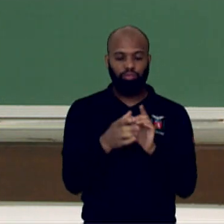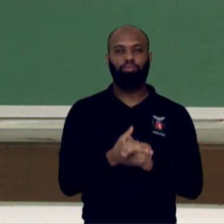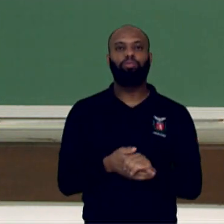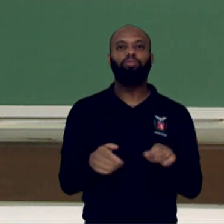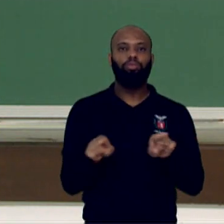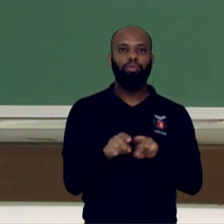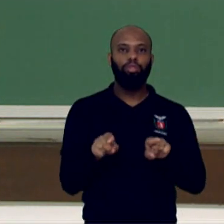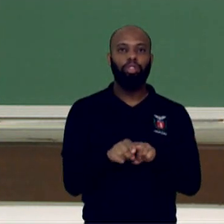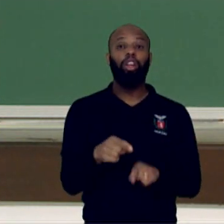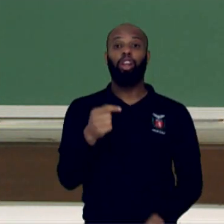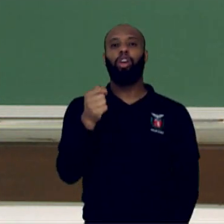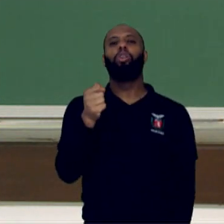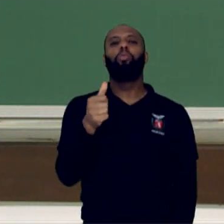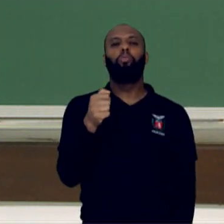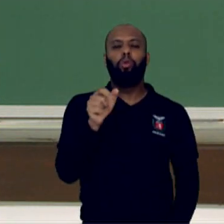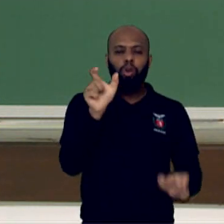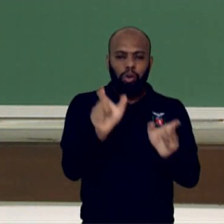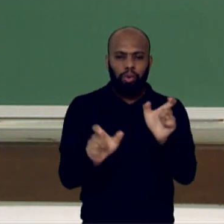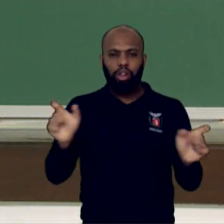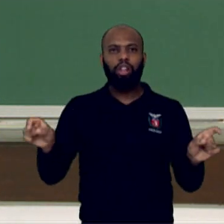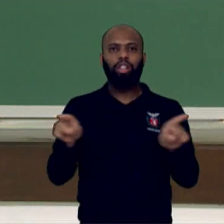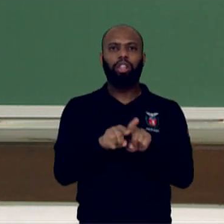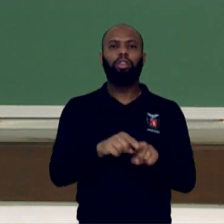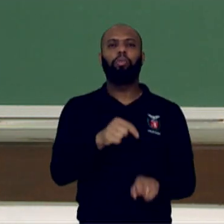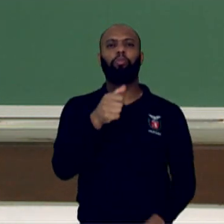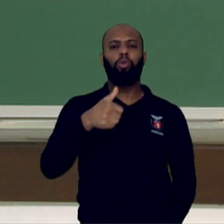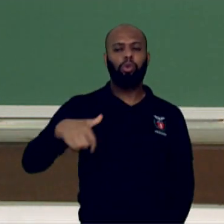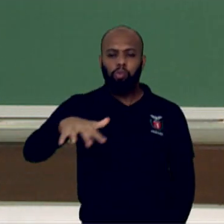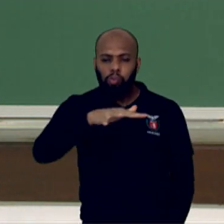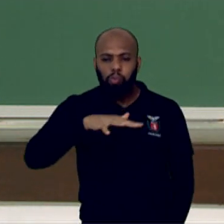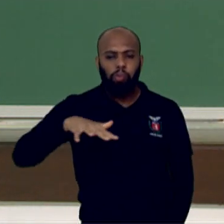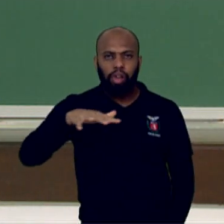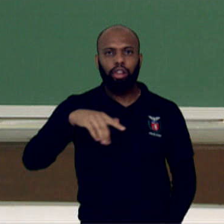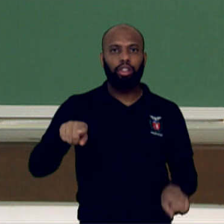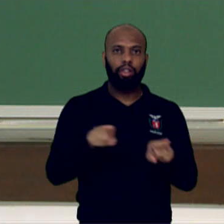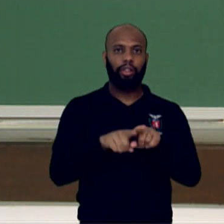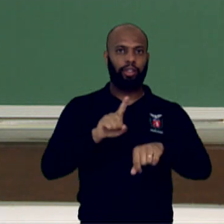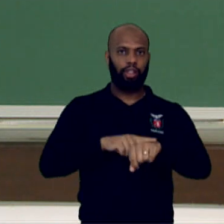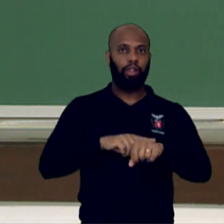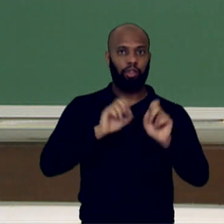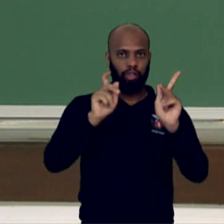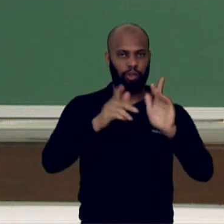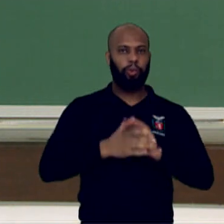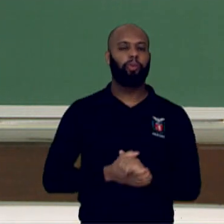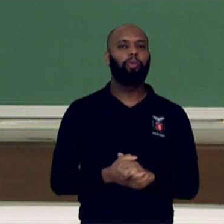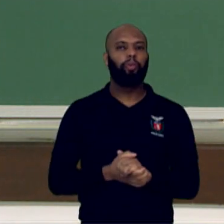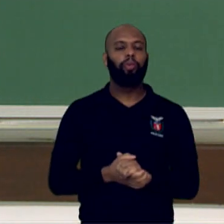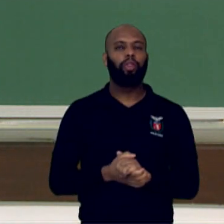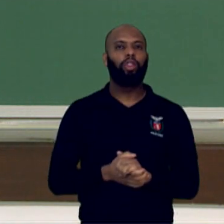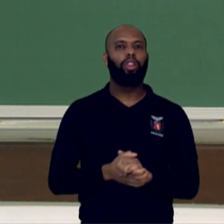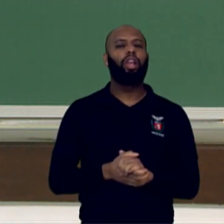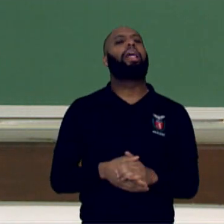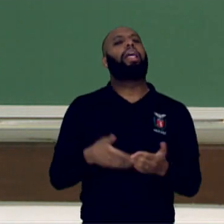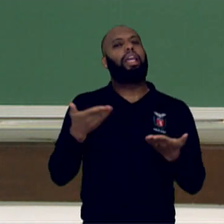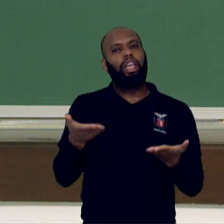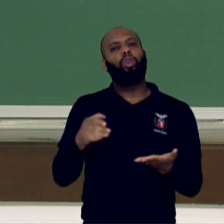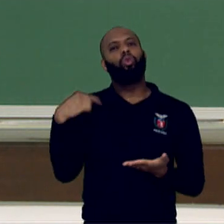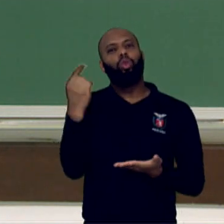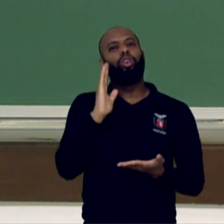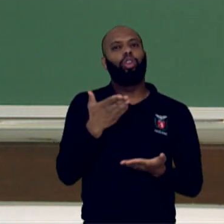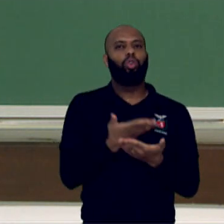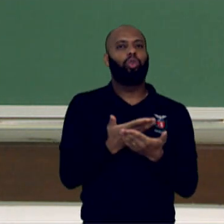com poucos personagens, pouca variação de espaço e tempo, tudo bem? Isso tudo nós vimos na aula